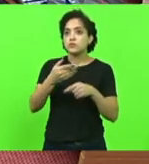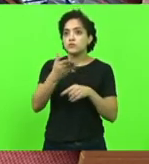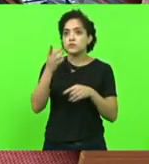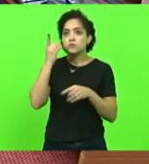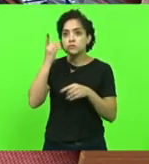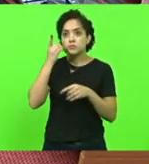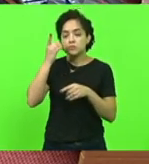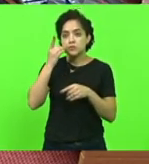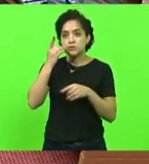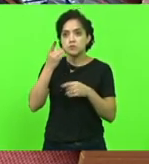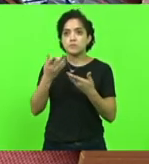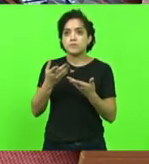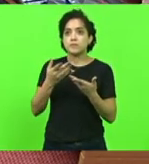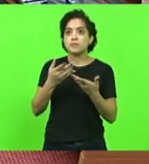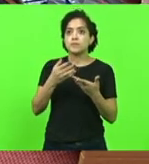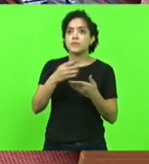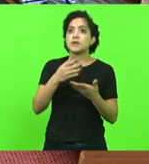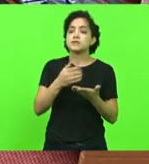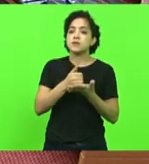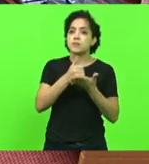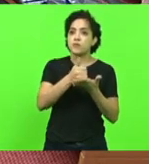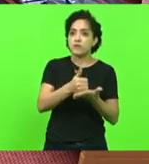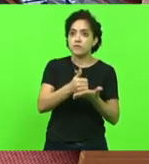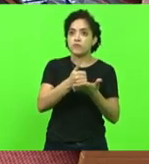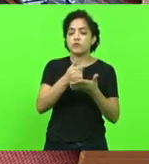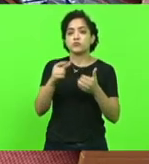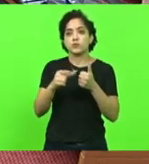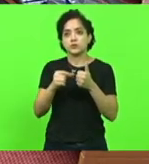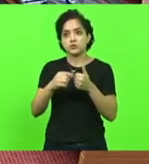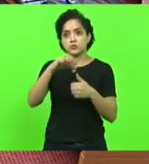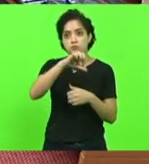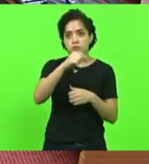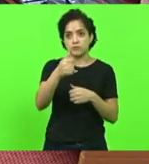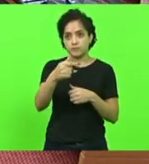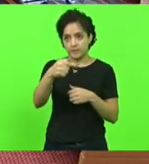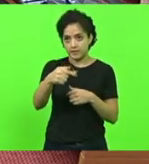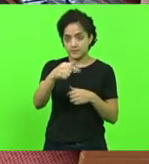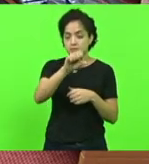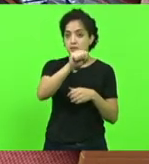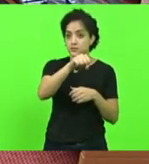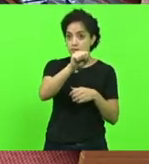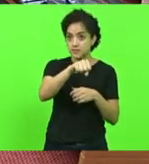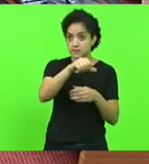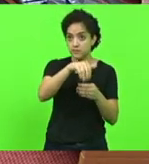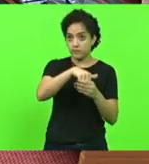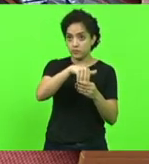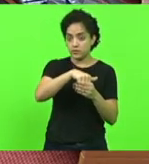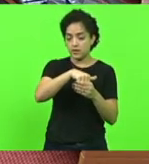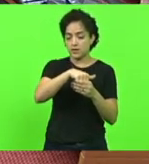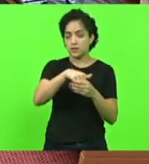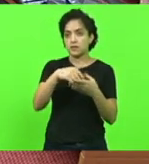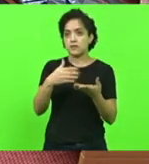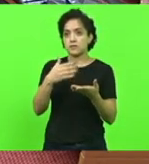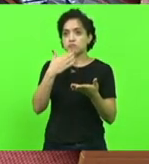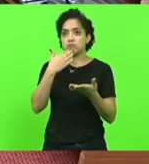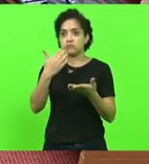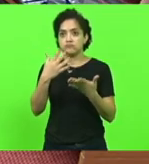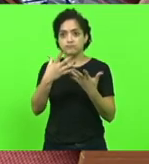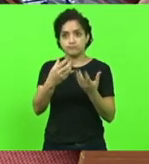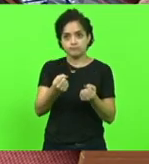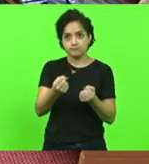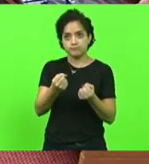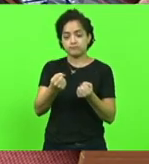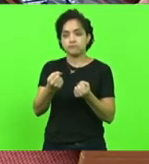Para ser a favor do artigo 97, vai votar sim. Quem quiser atender o meu pedido, é não.